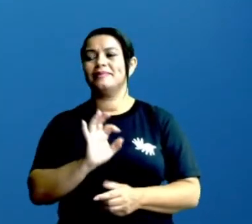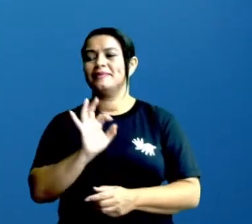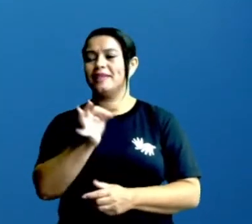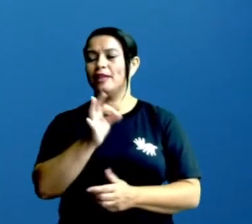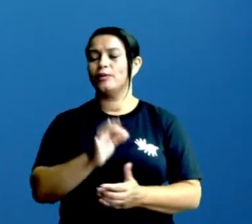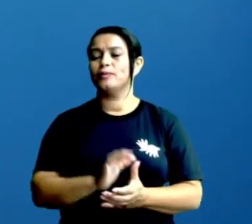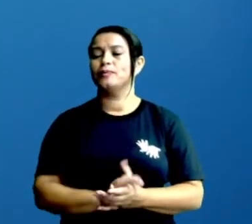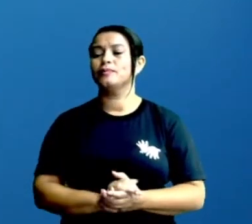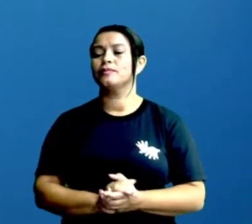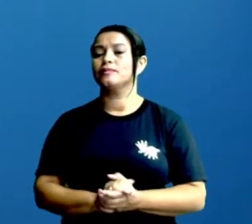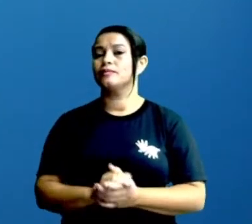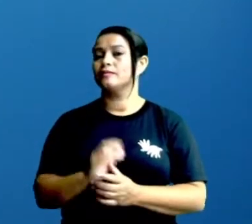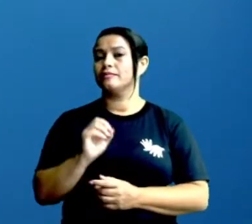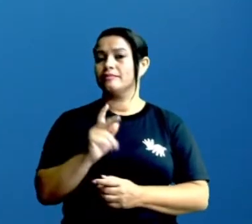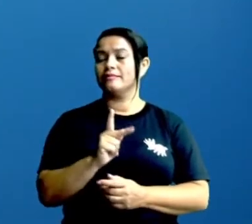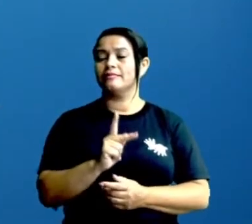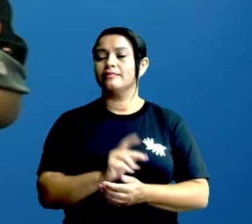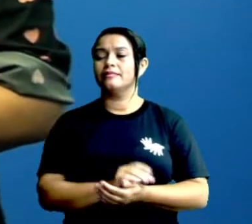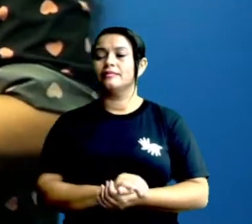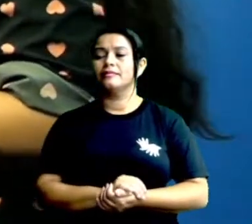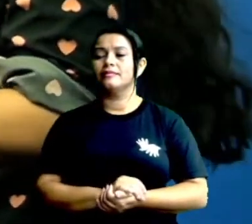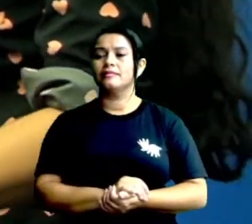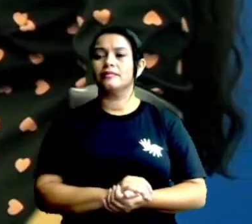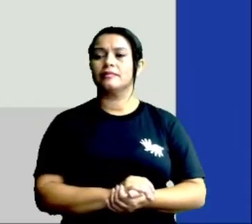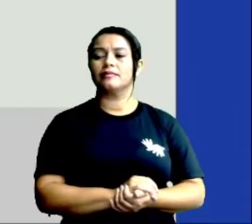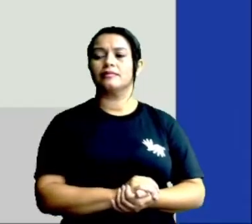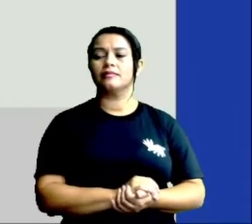volume, ok?